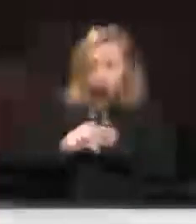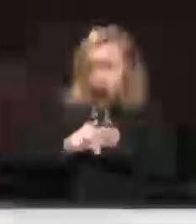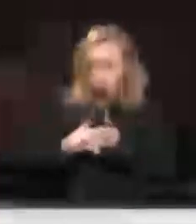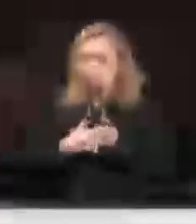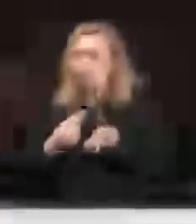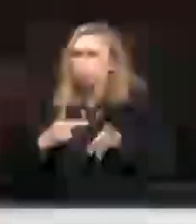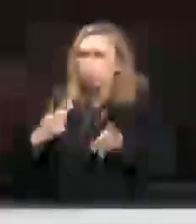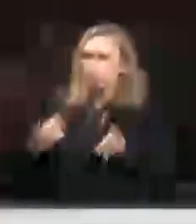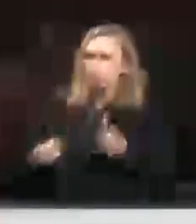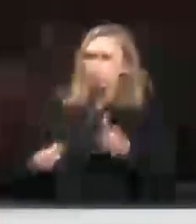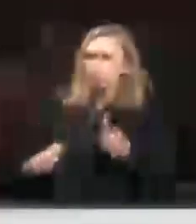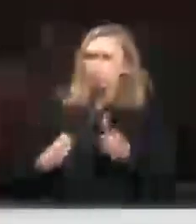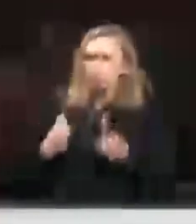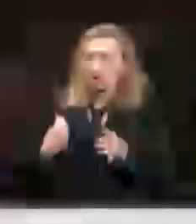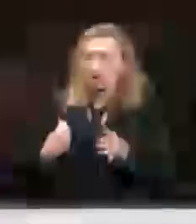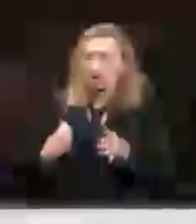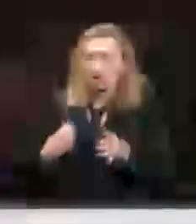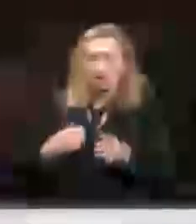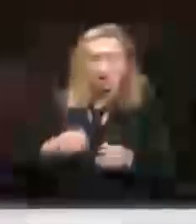de cabeça para baixo,